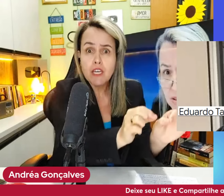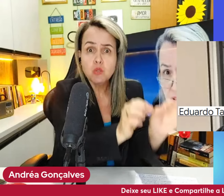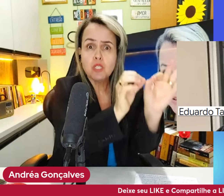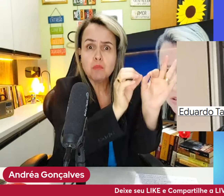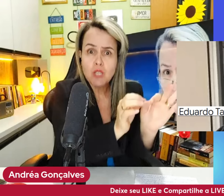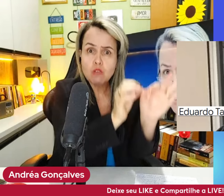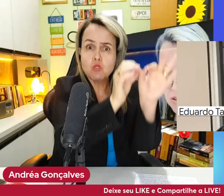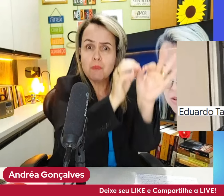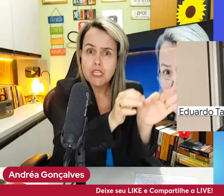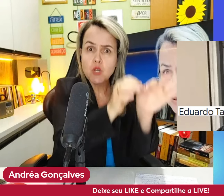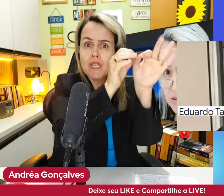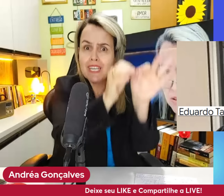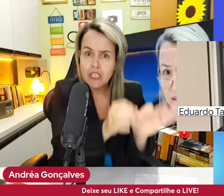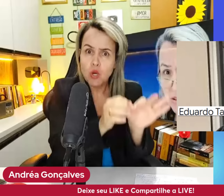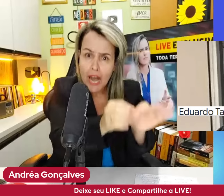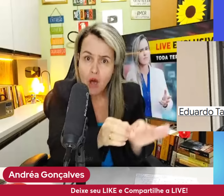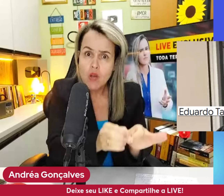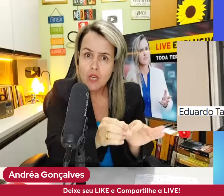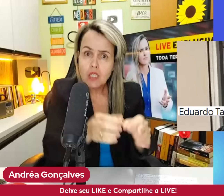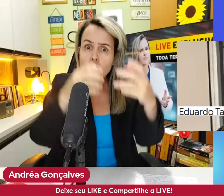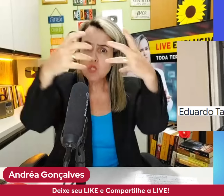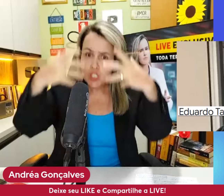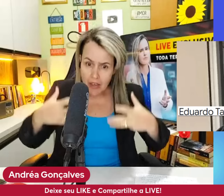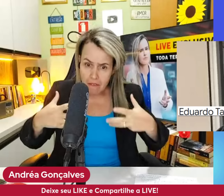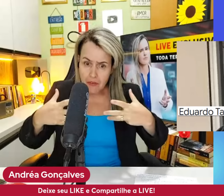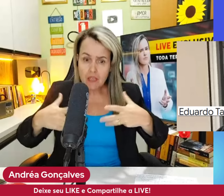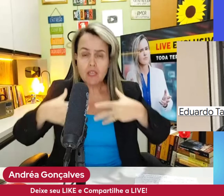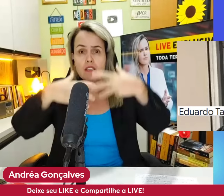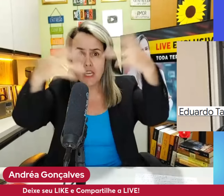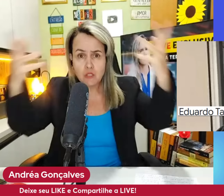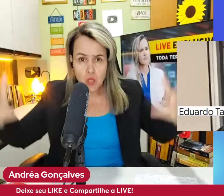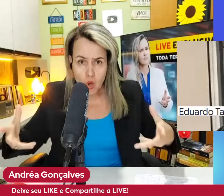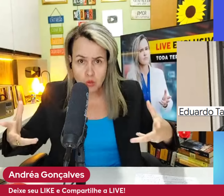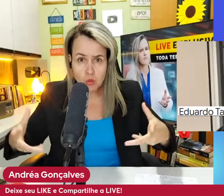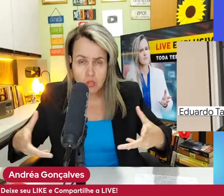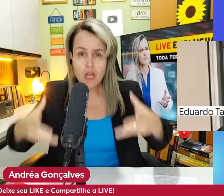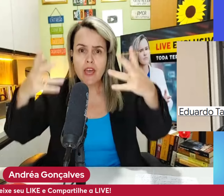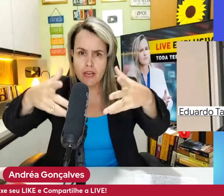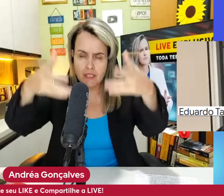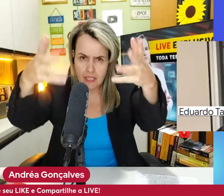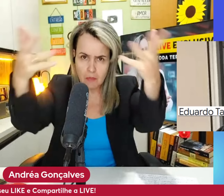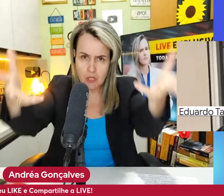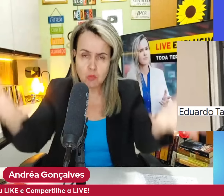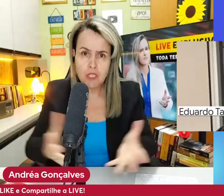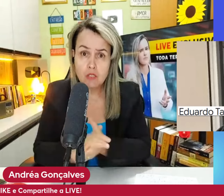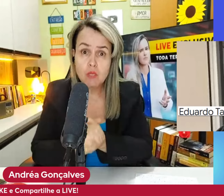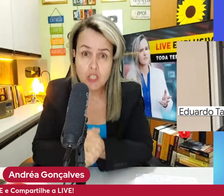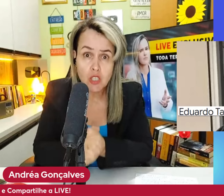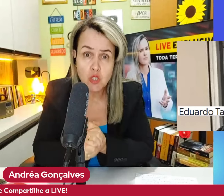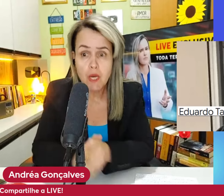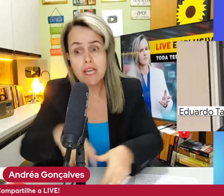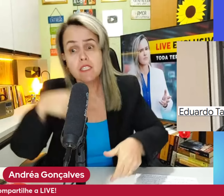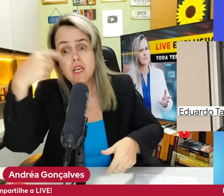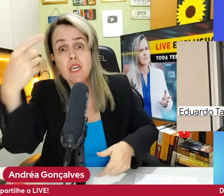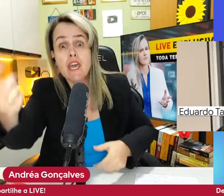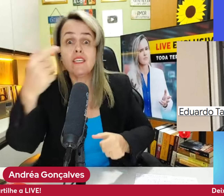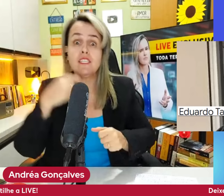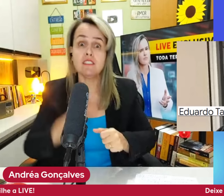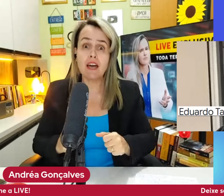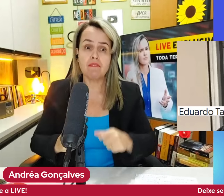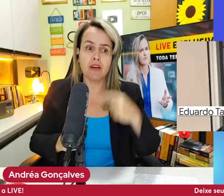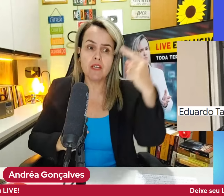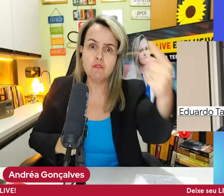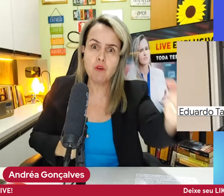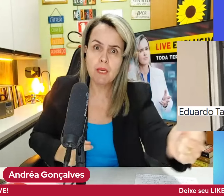que tem no Tribunal Superior Eleitoral que o chefe dentre outros Era exatamente o Ministro Alexandre de Moraes que